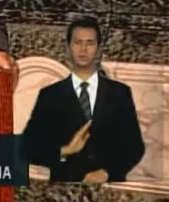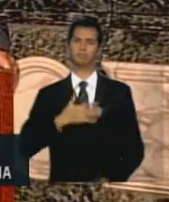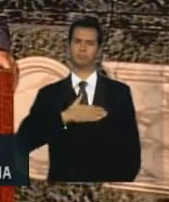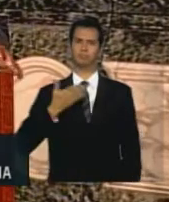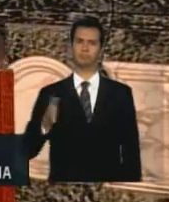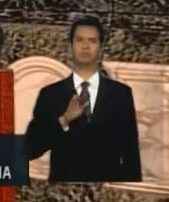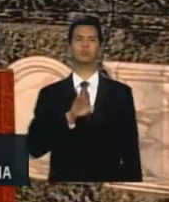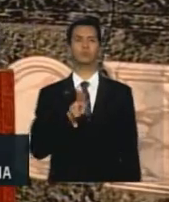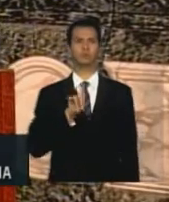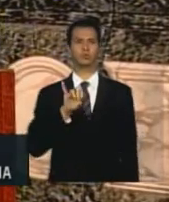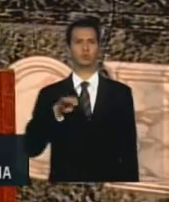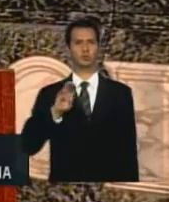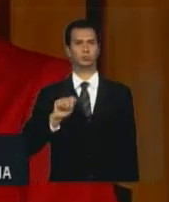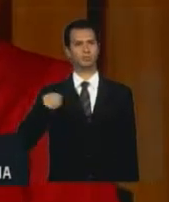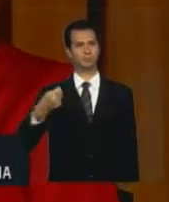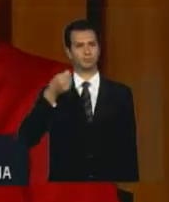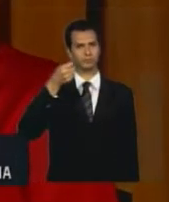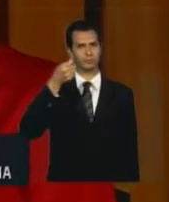companheira Dilma Rousseff,